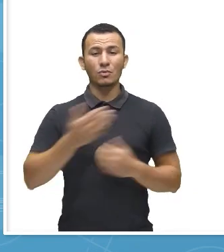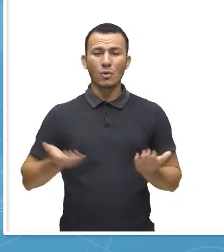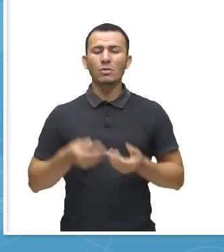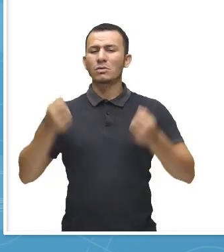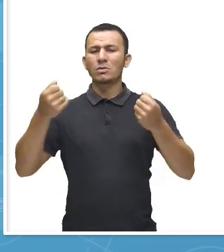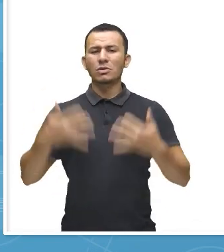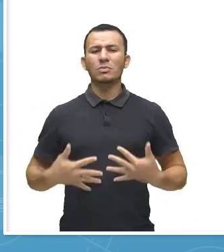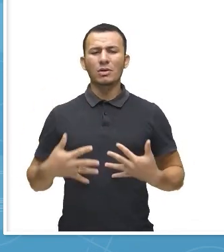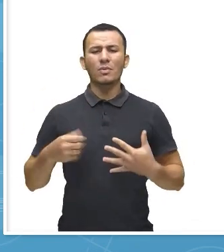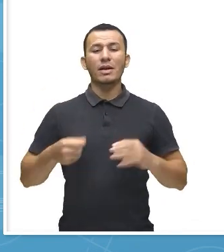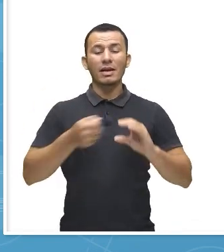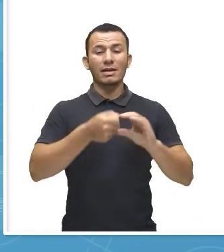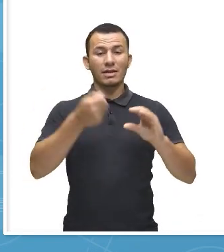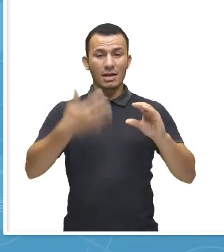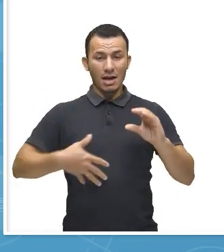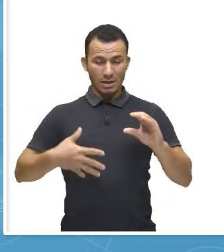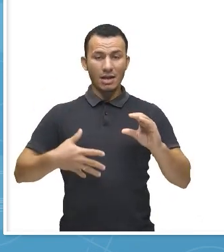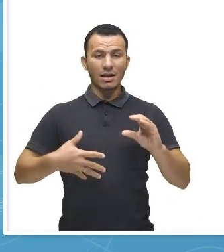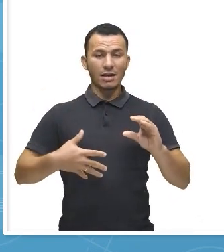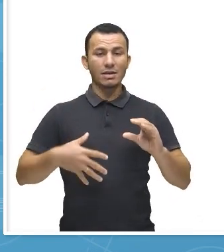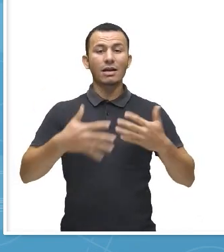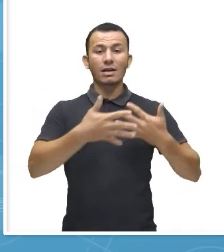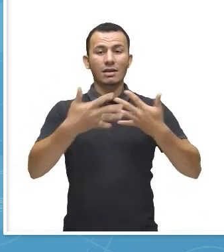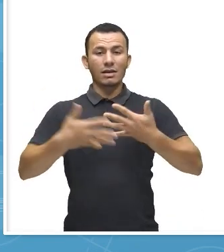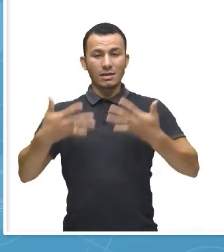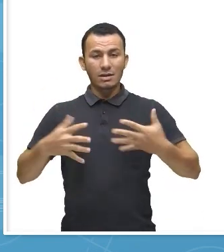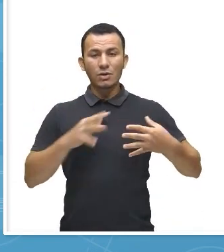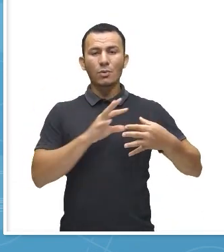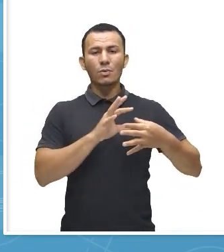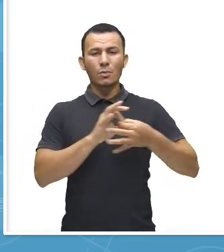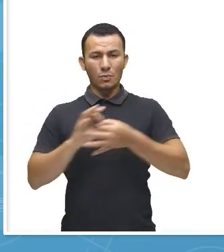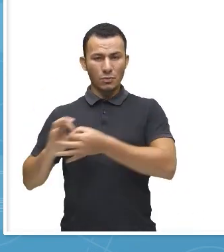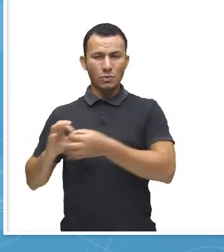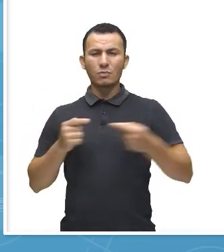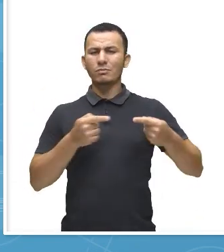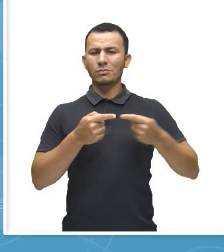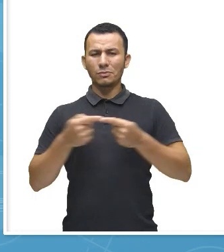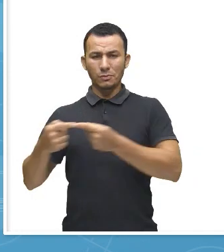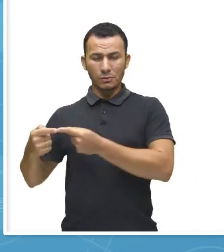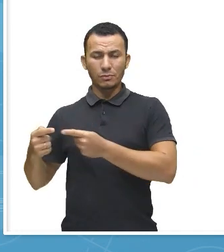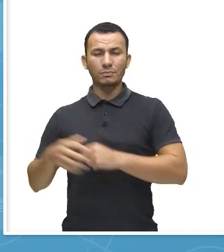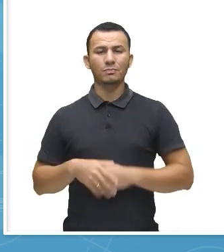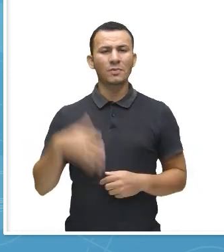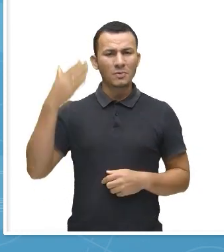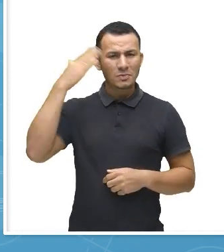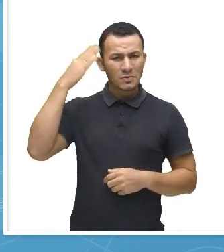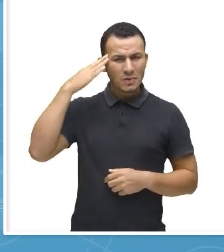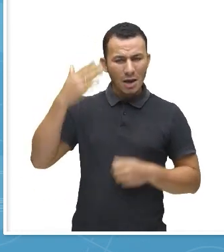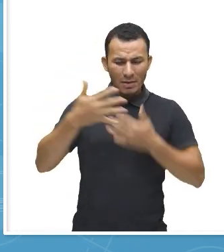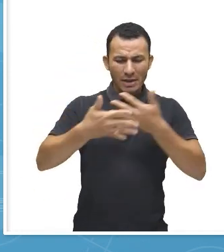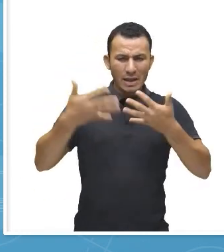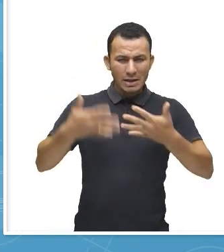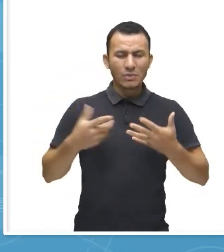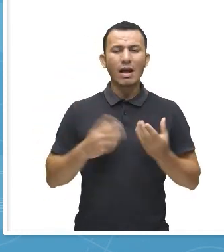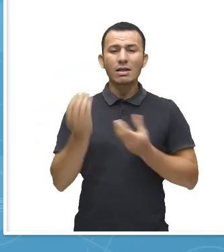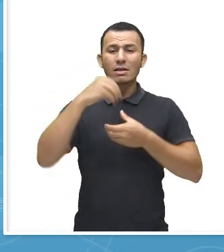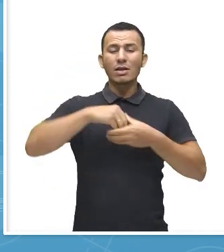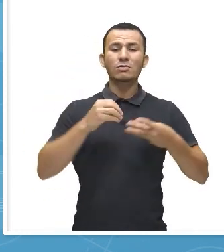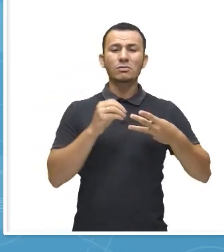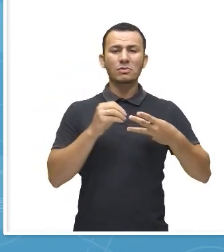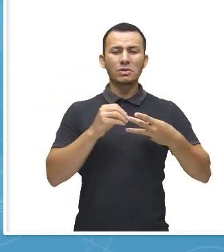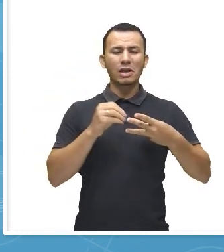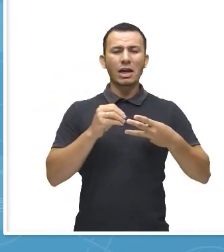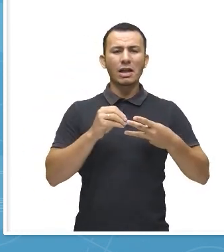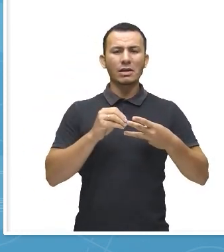hoje sobre as características do tecido conjuntivo. Você já sabe que tecido é um grupo de células que exercem a